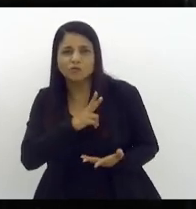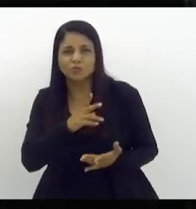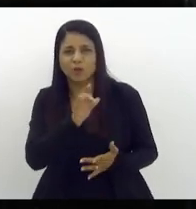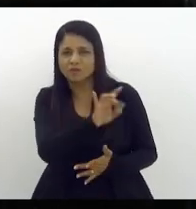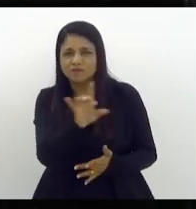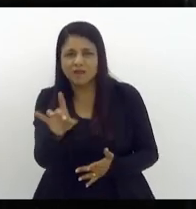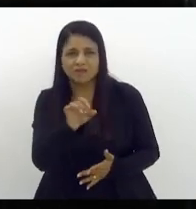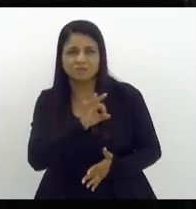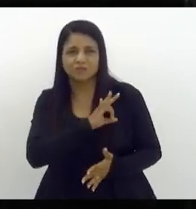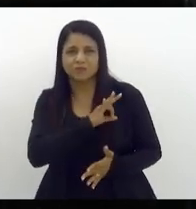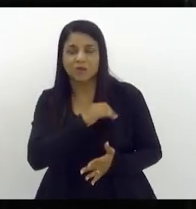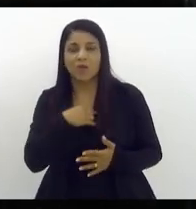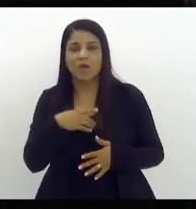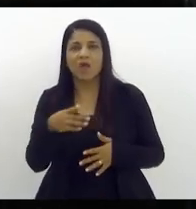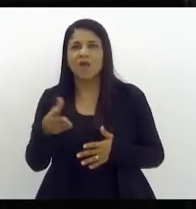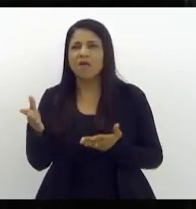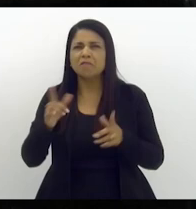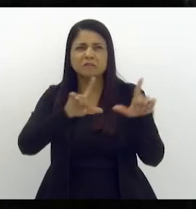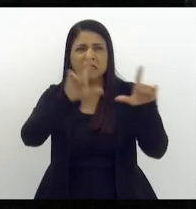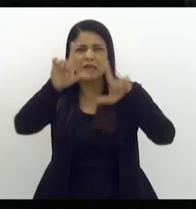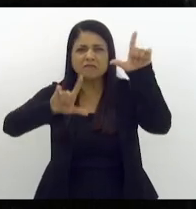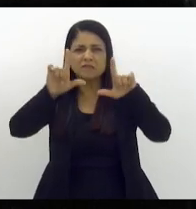Esses dias, um repórter falando,